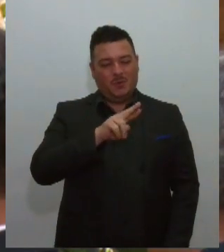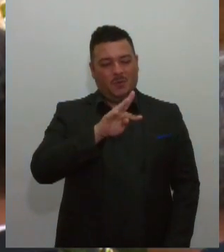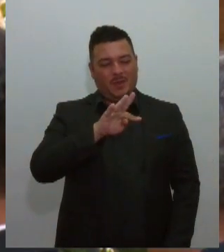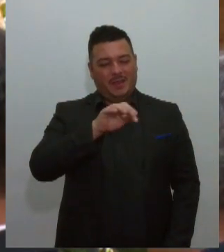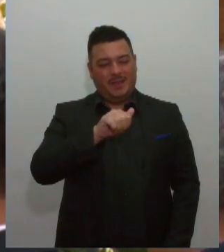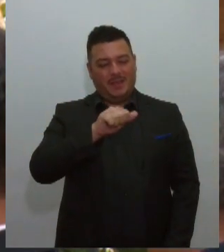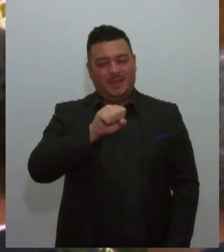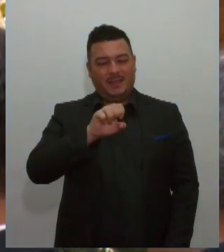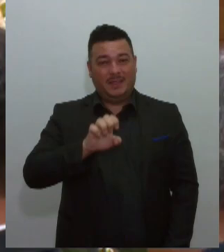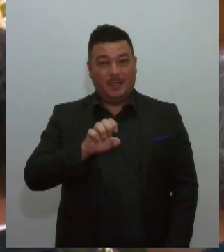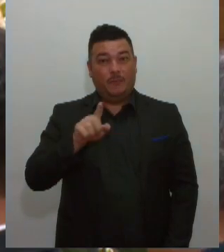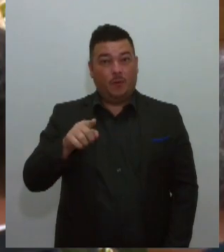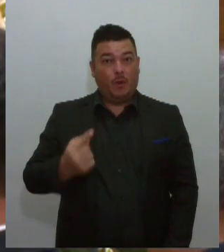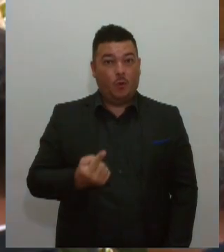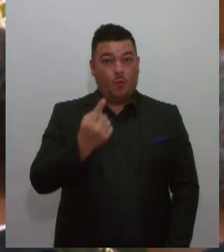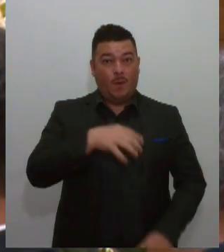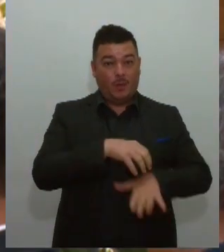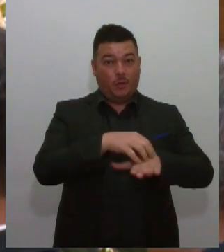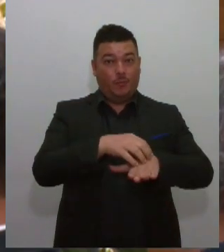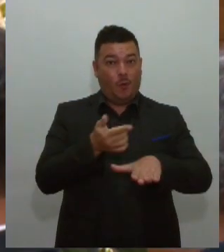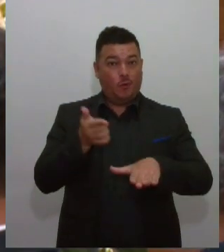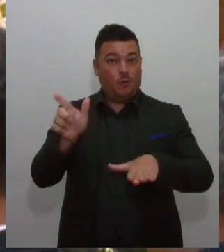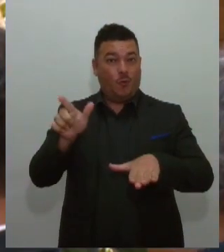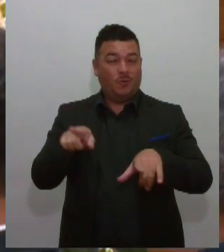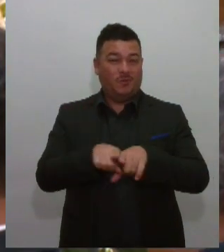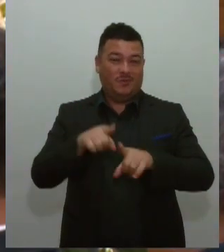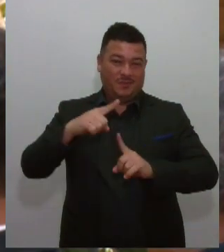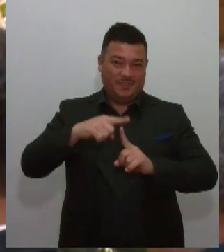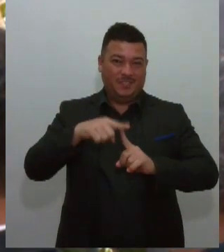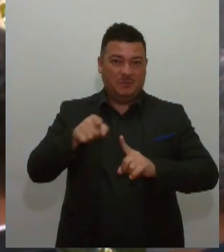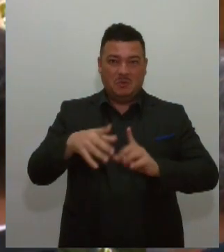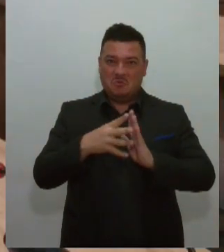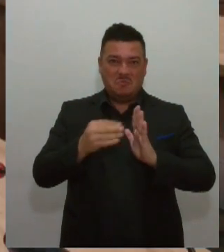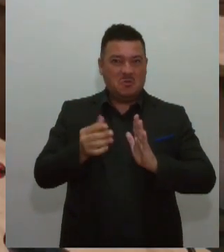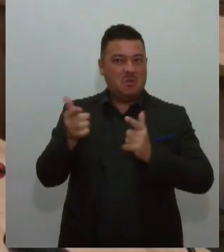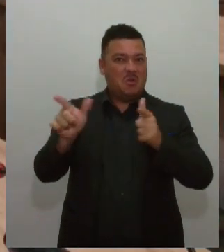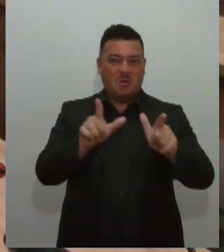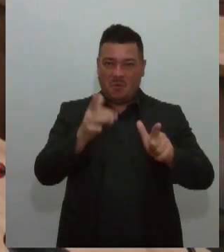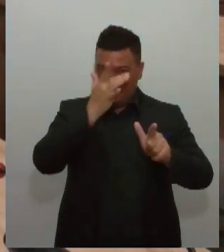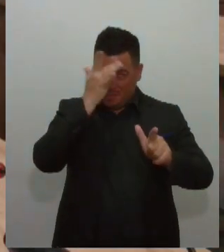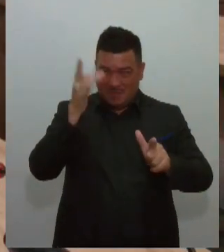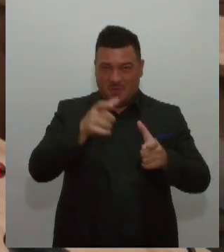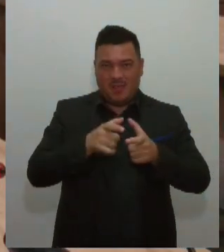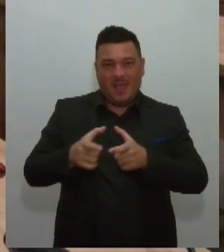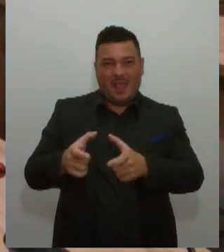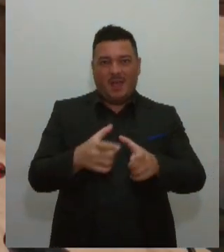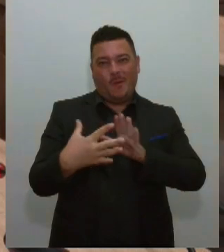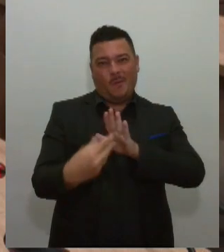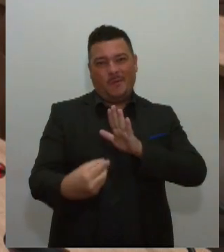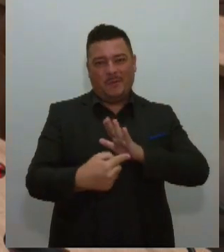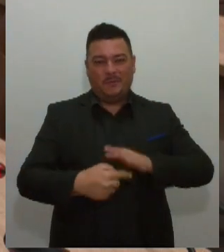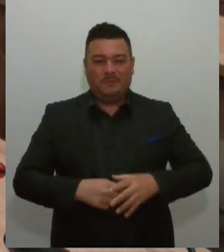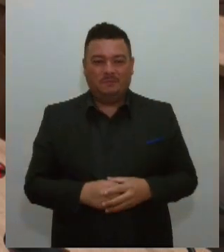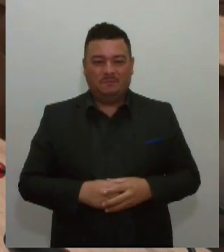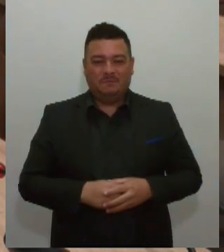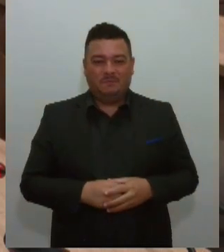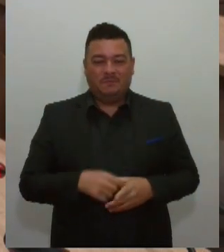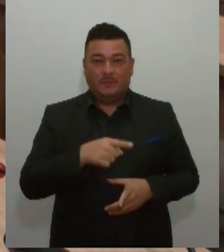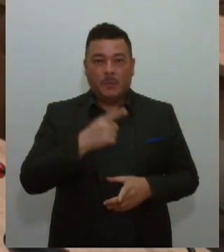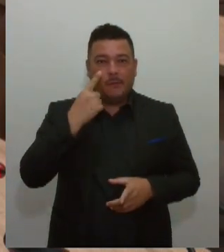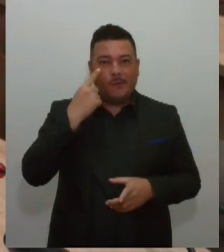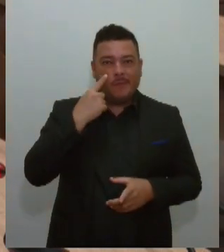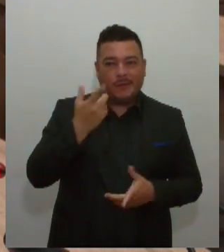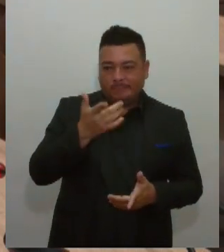de Sergipe e um modelo de sucesso para outras regiões. Você vai olhar para a divisão de renda, né, para essas